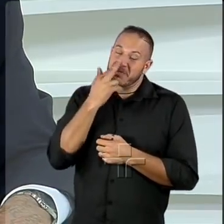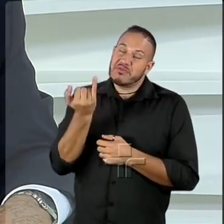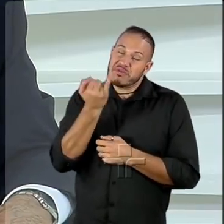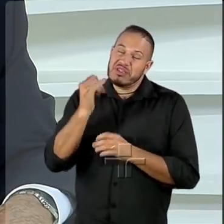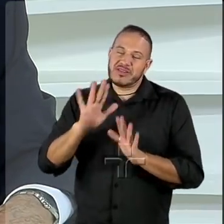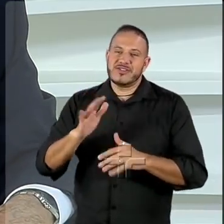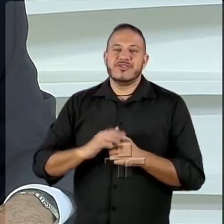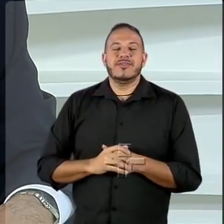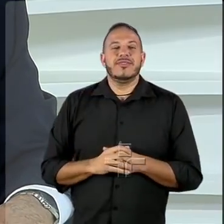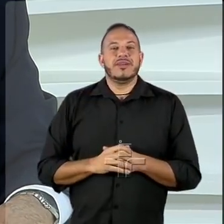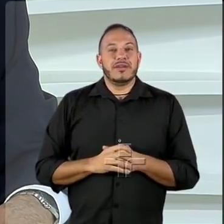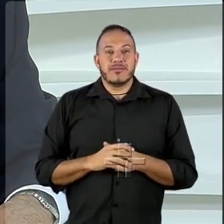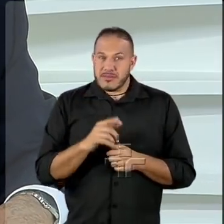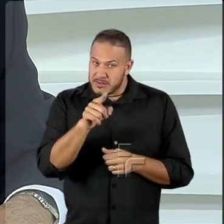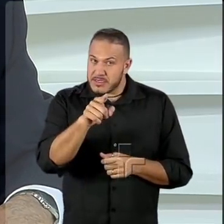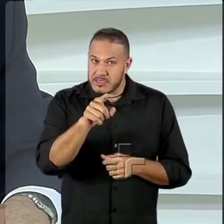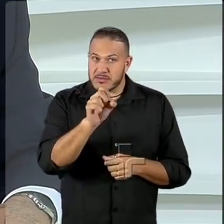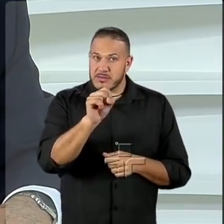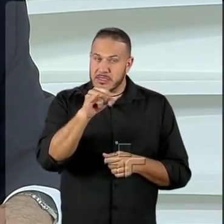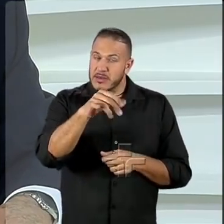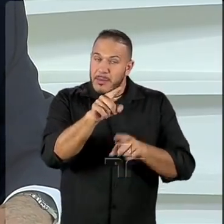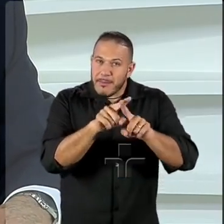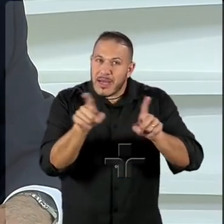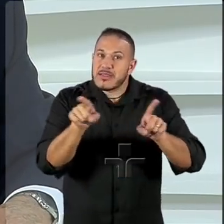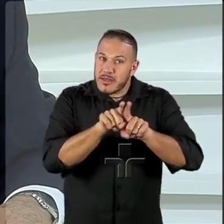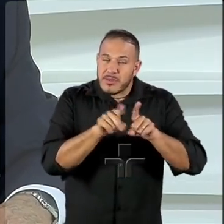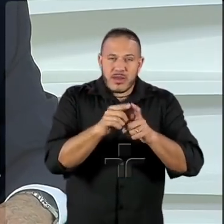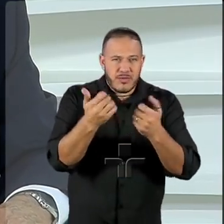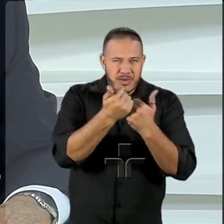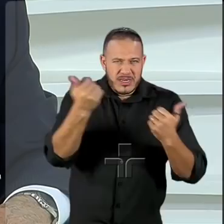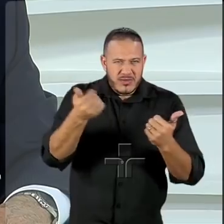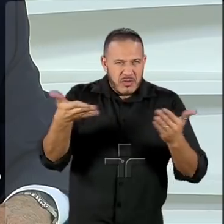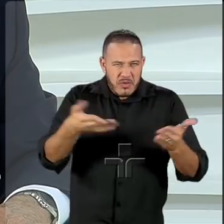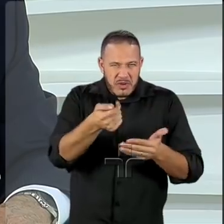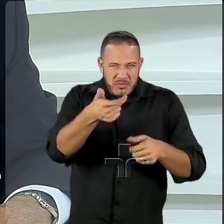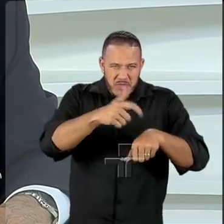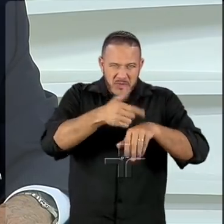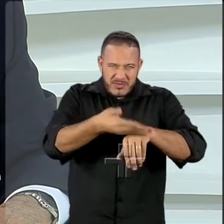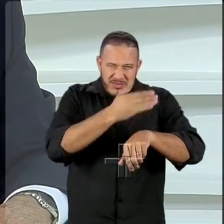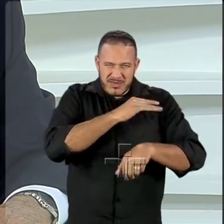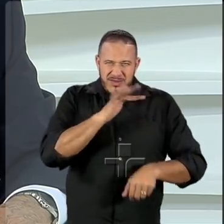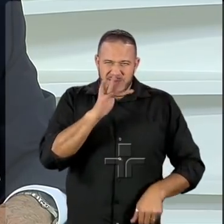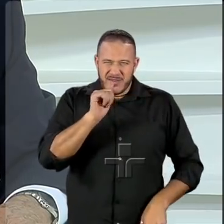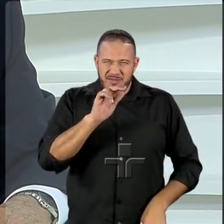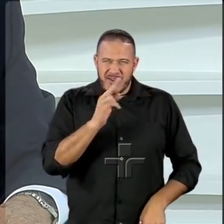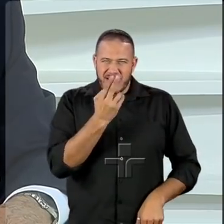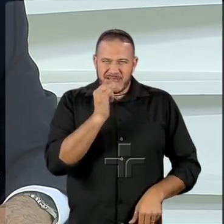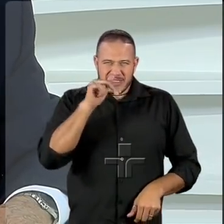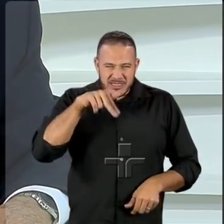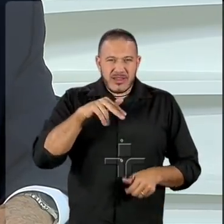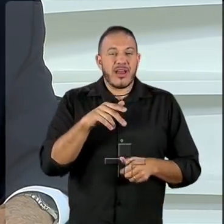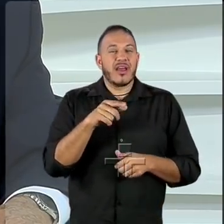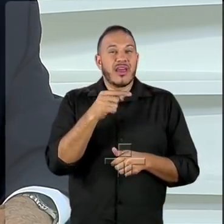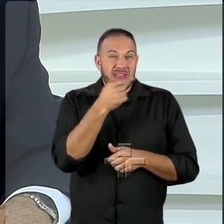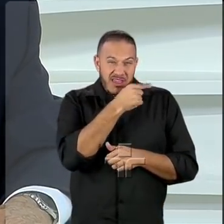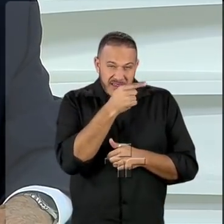Principalmente, mas também o ministro, como, por exemplo, agora, recentemente, o ministro Fachin, que